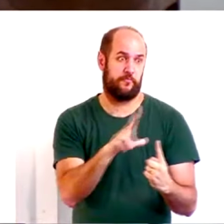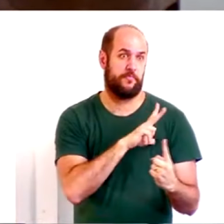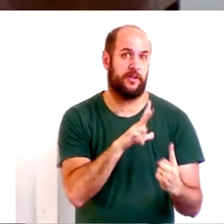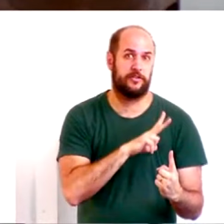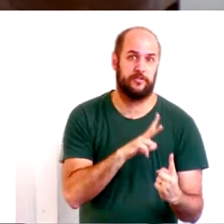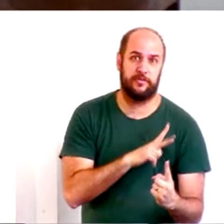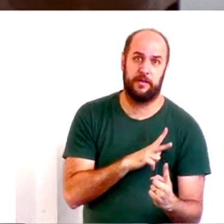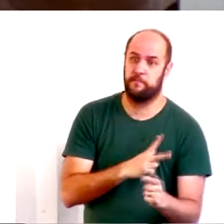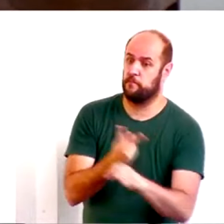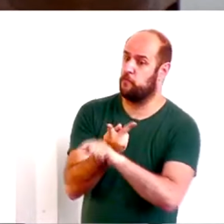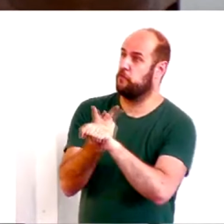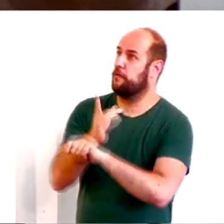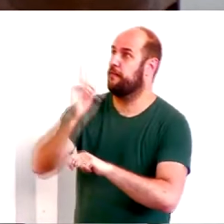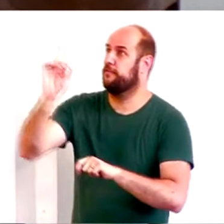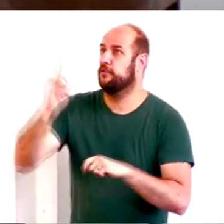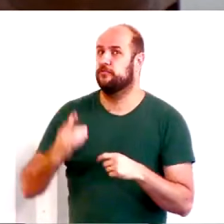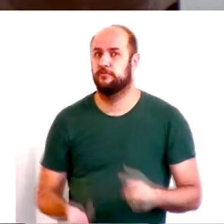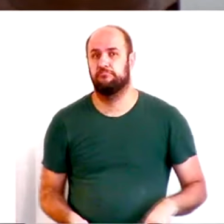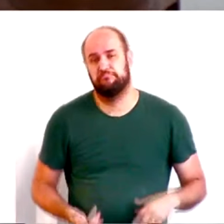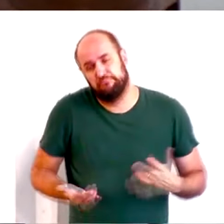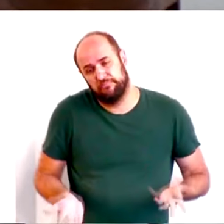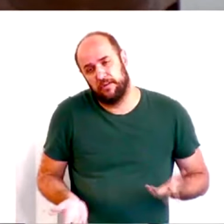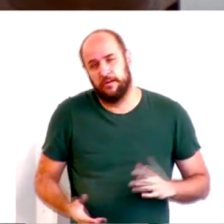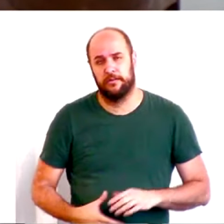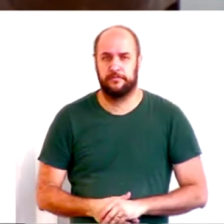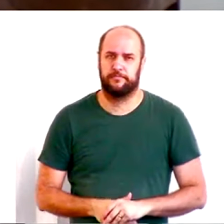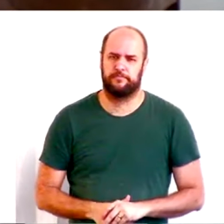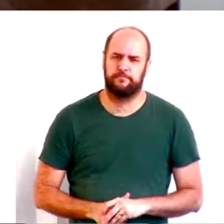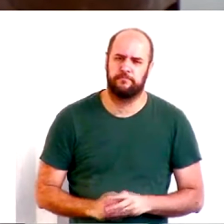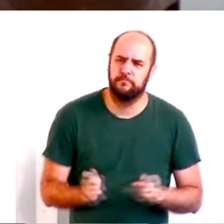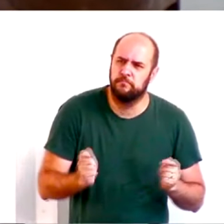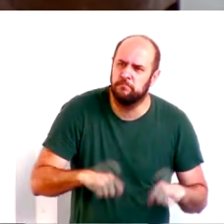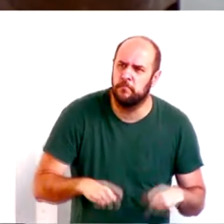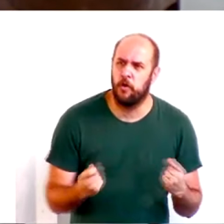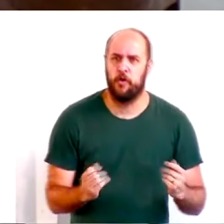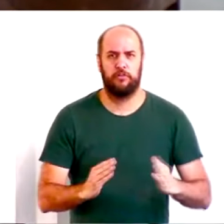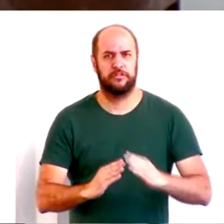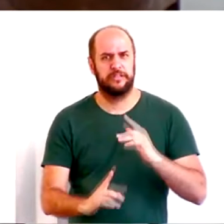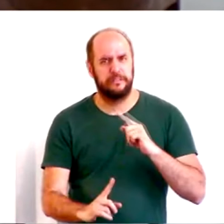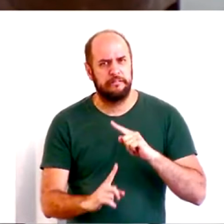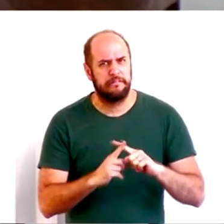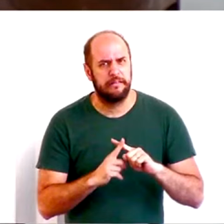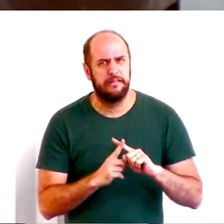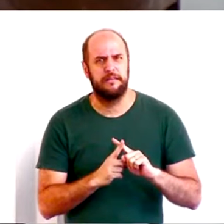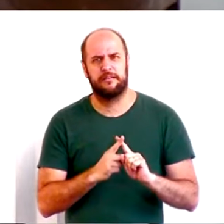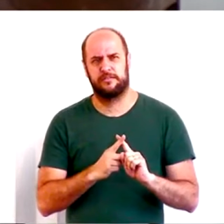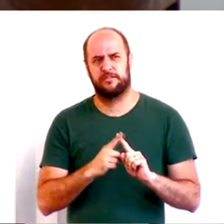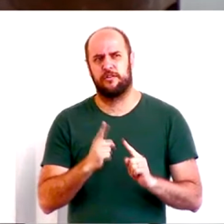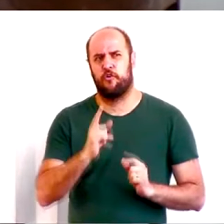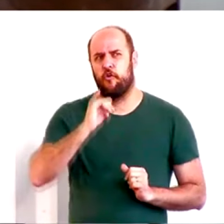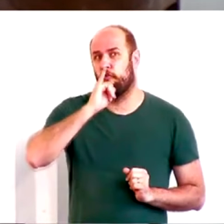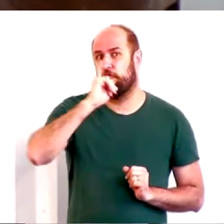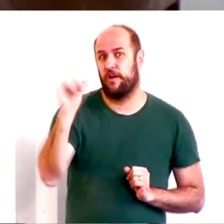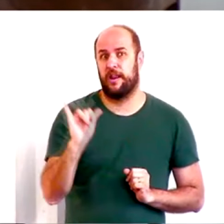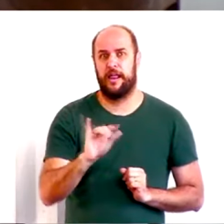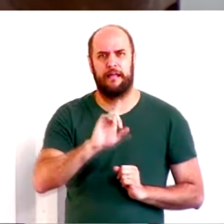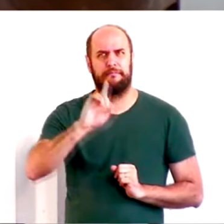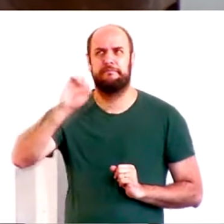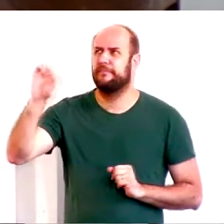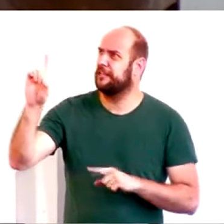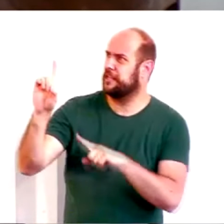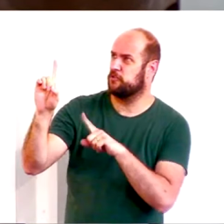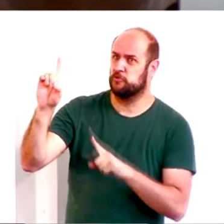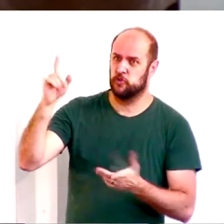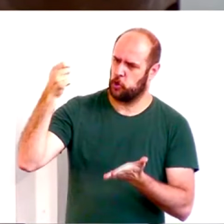seus ideais pode não pode podem existir igrejas que dão a entender que Deus é alguém que tem